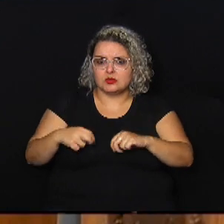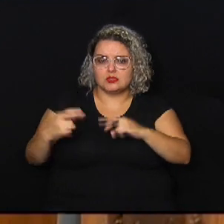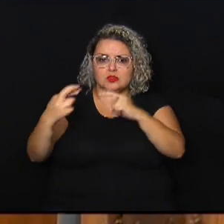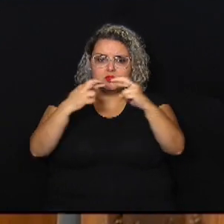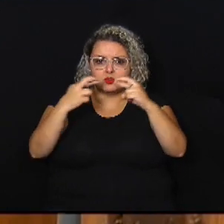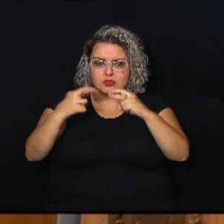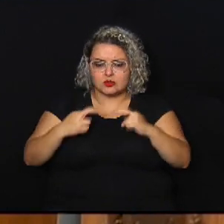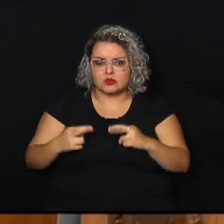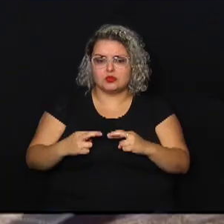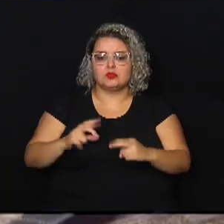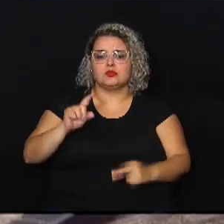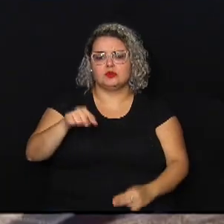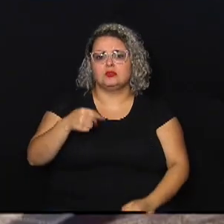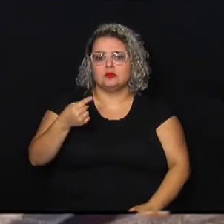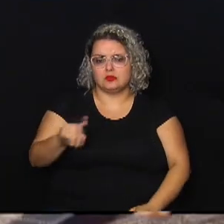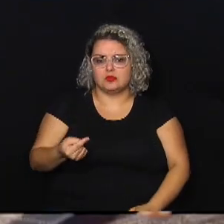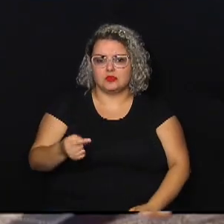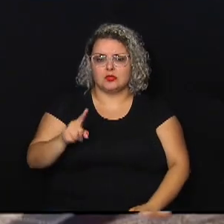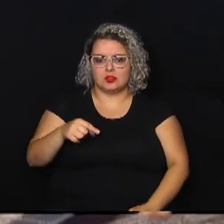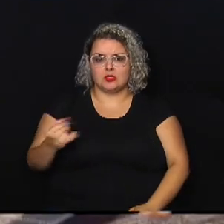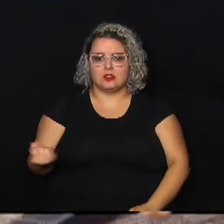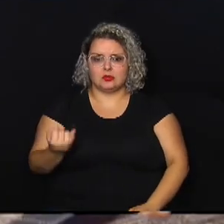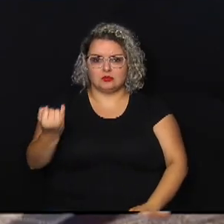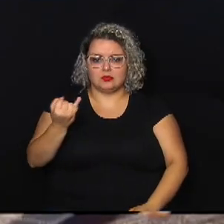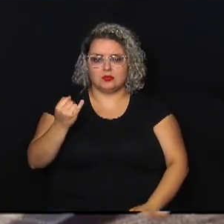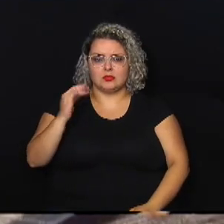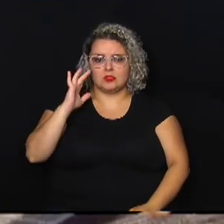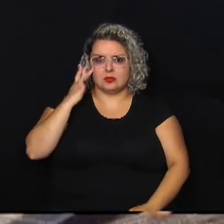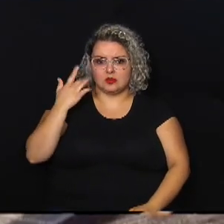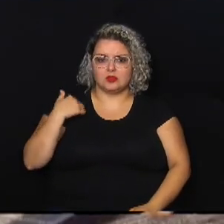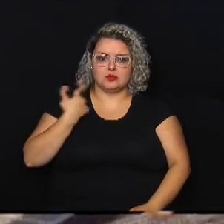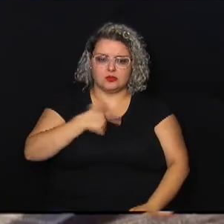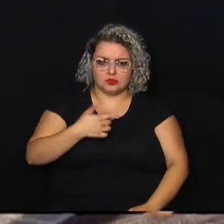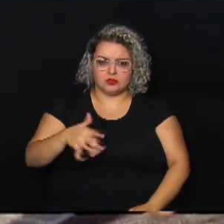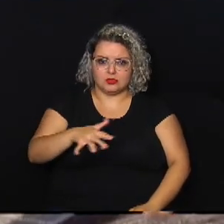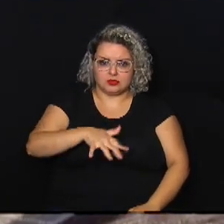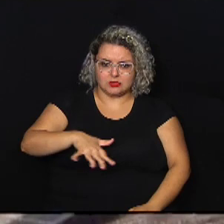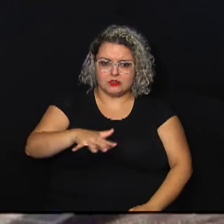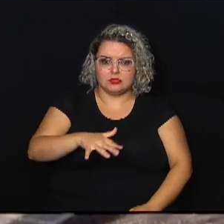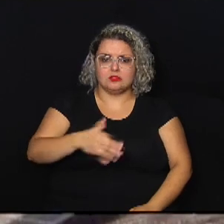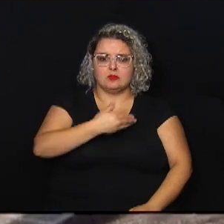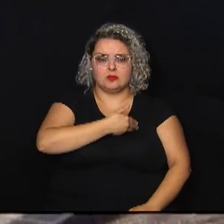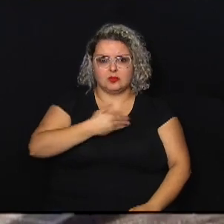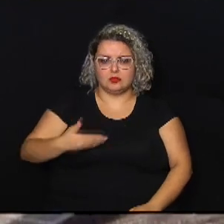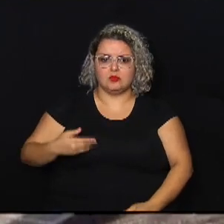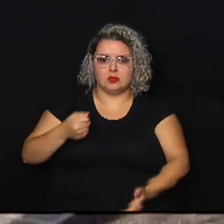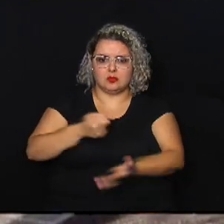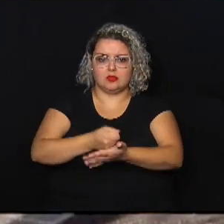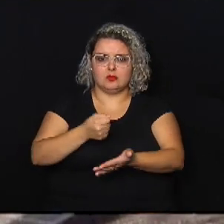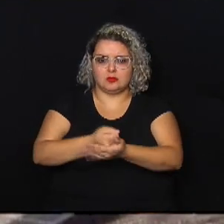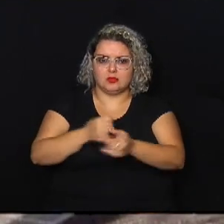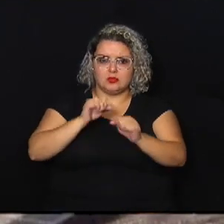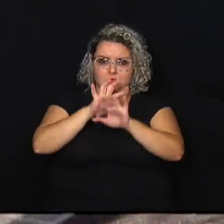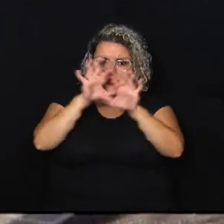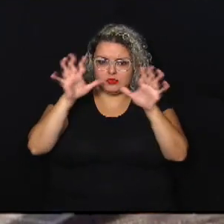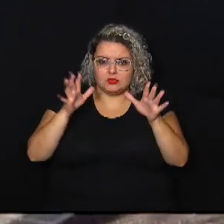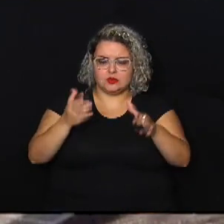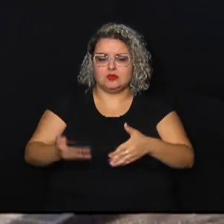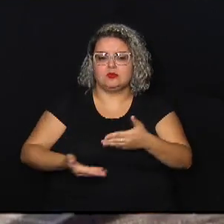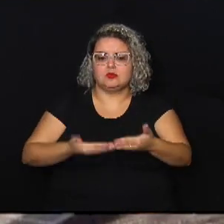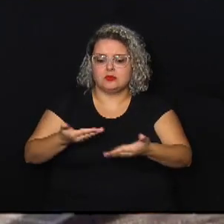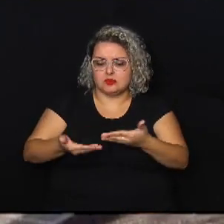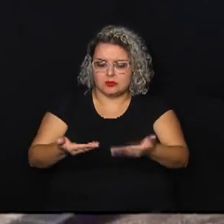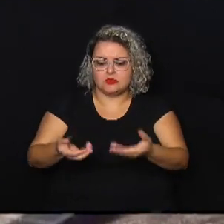fiscalização posteriormente. Importante, eu acho que nós na vida pública nós temos a obrigação de sermos transparentes, de prestarmos